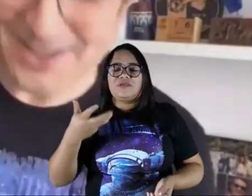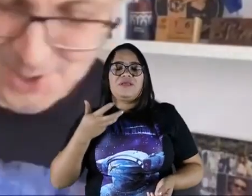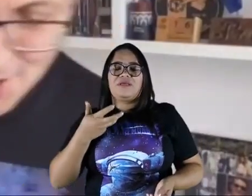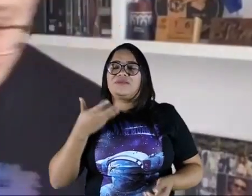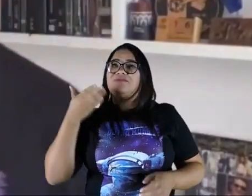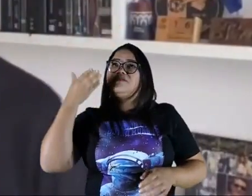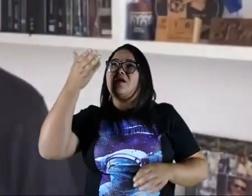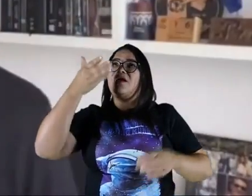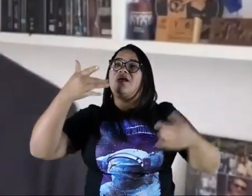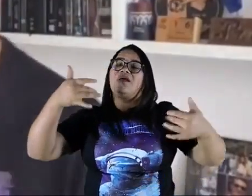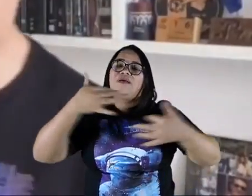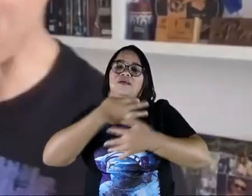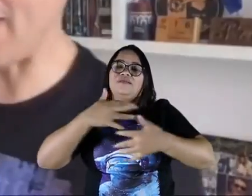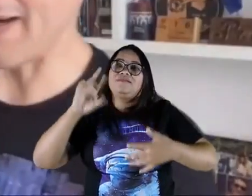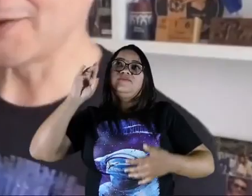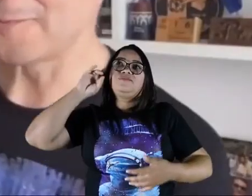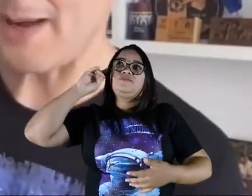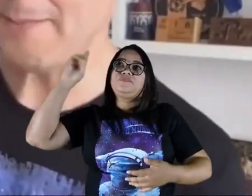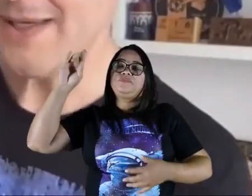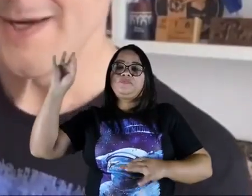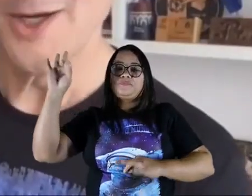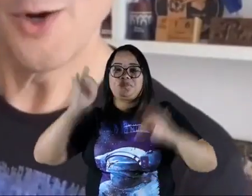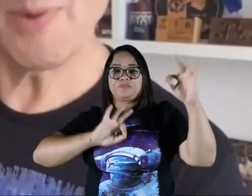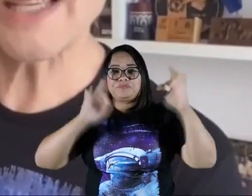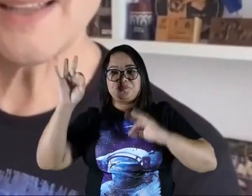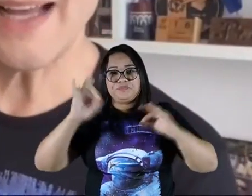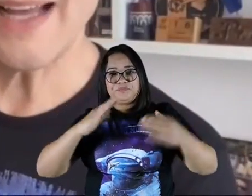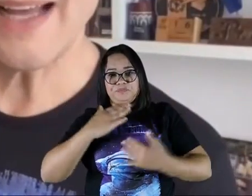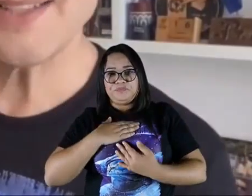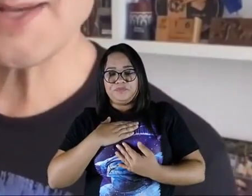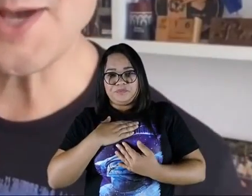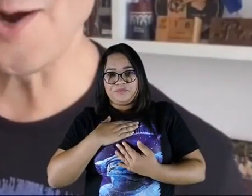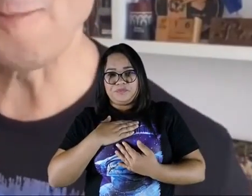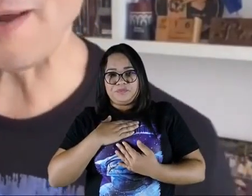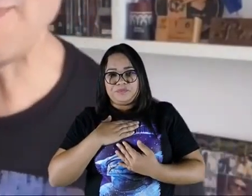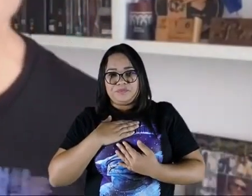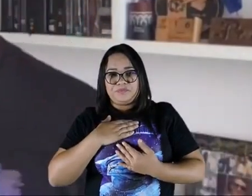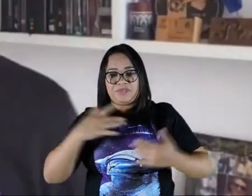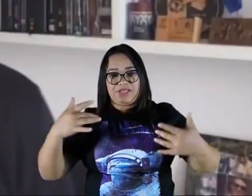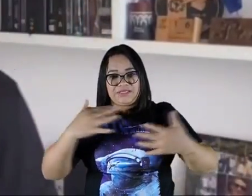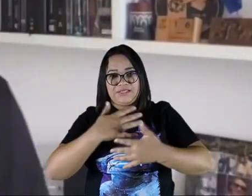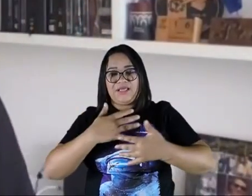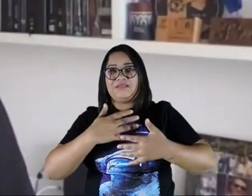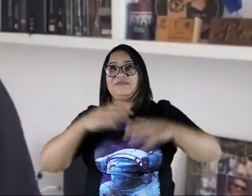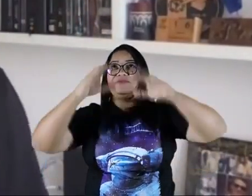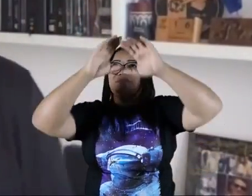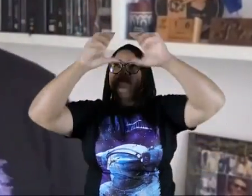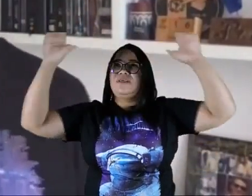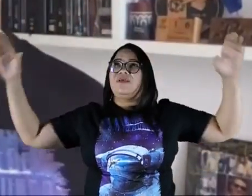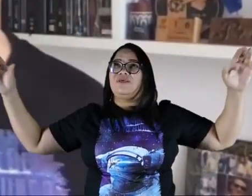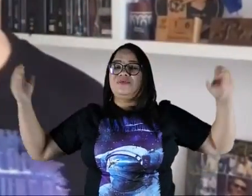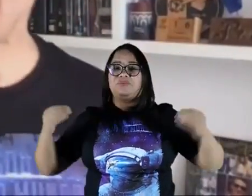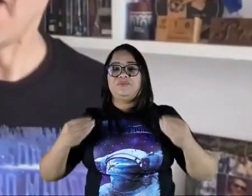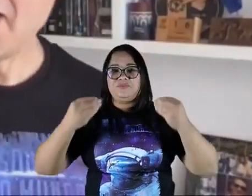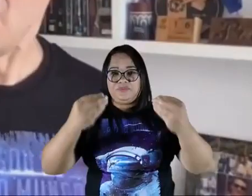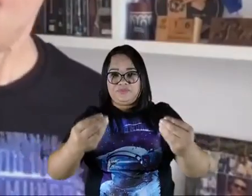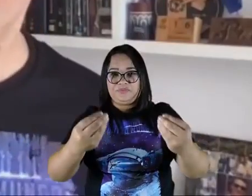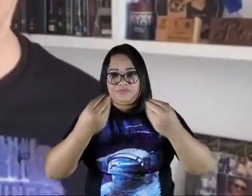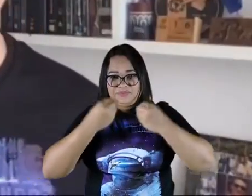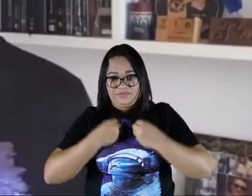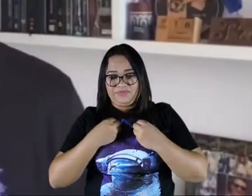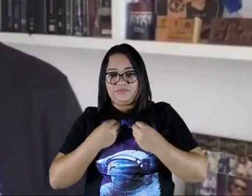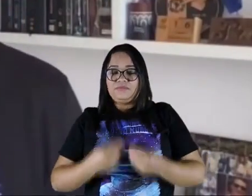nessa cidade que o Senhor está preparando para mim, uma cidade celestial para mim e para você. Então escreva,